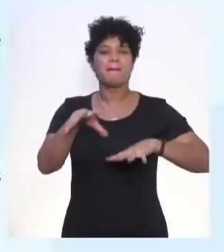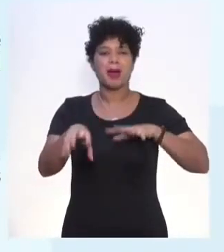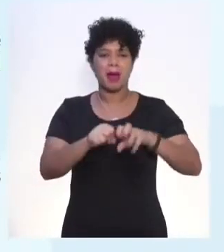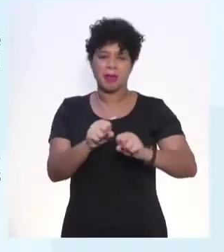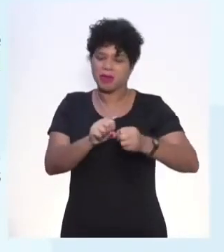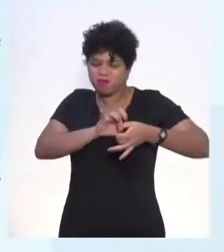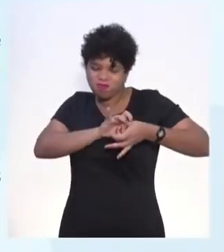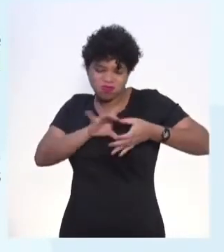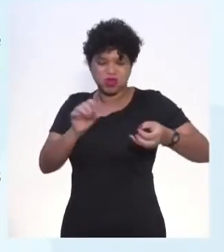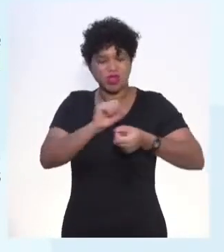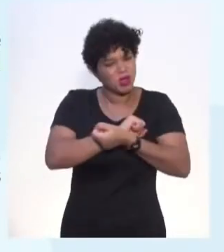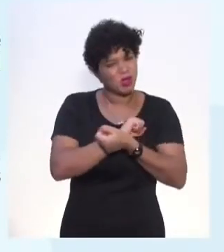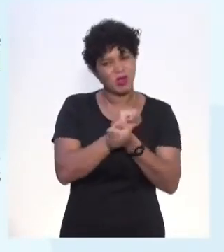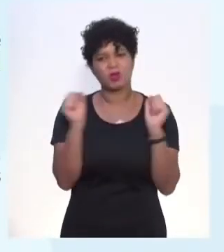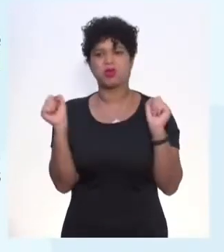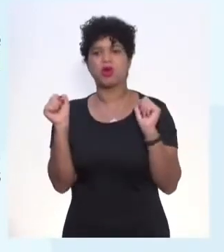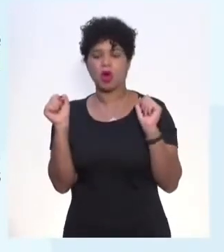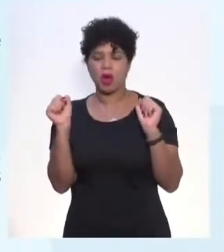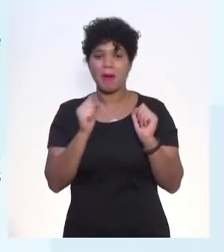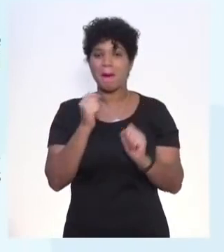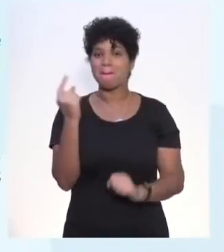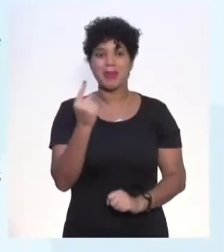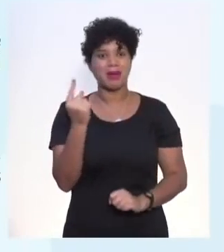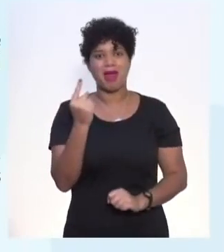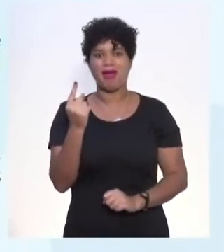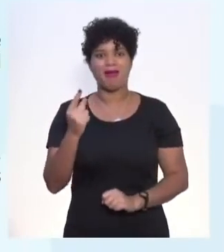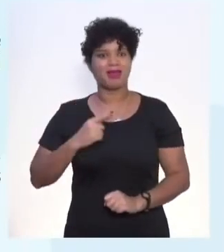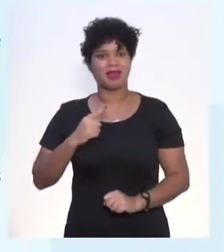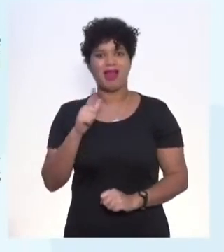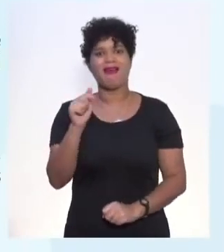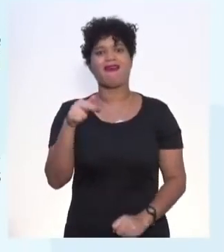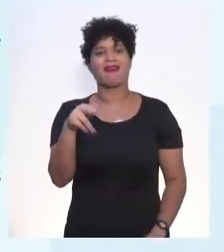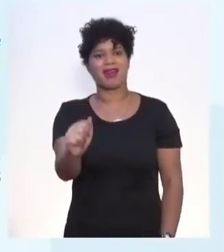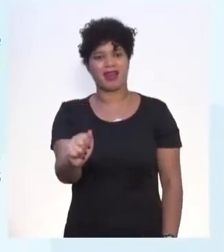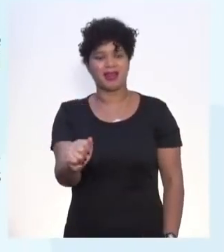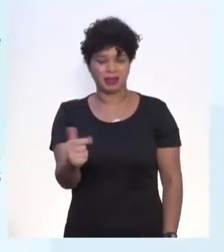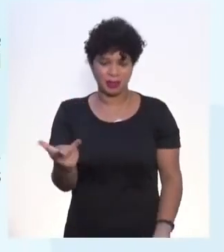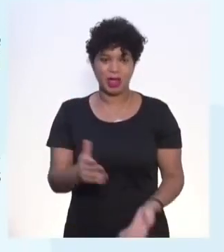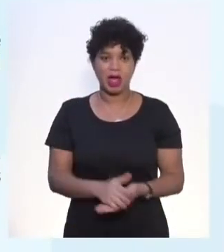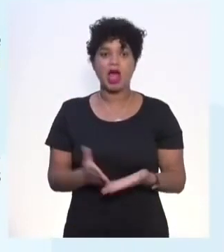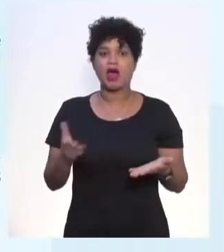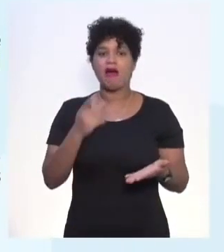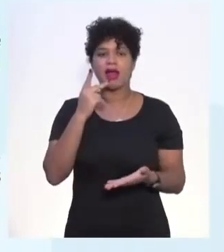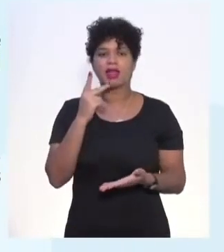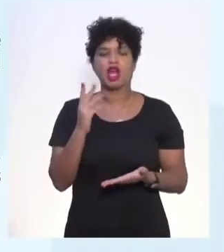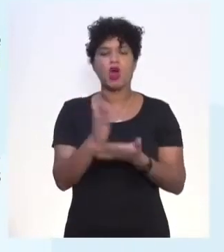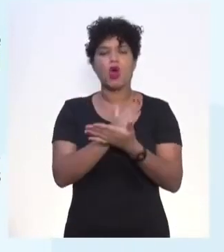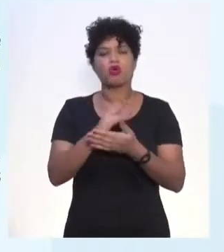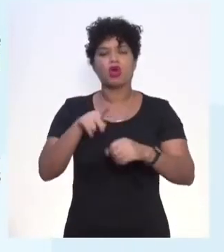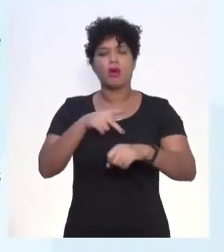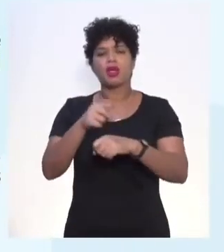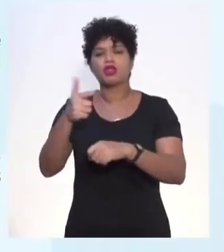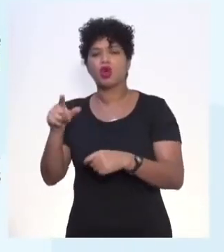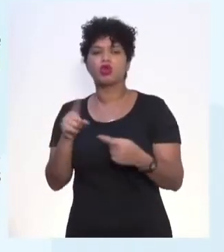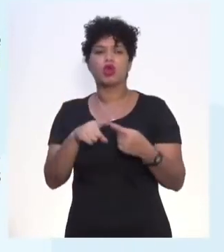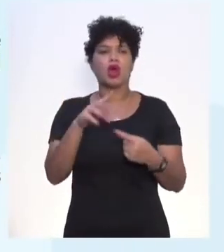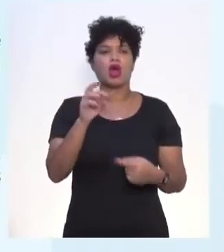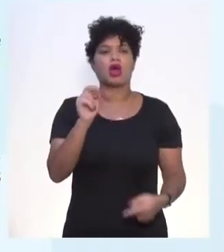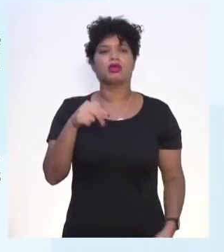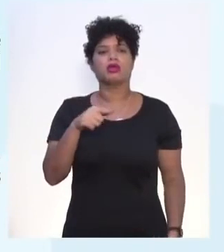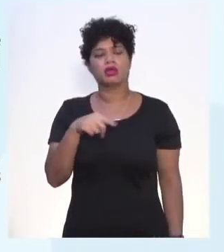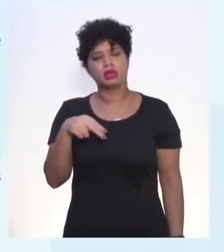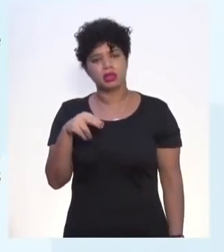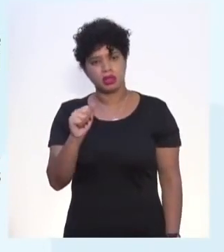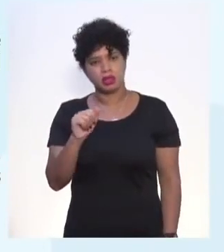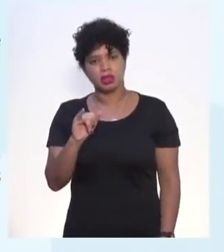África, Gana foi um dos primeiros países a se libertar. Certo? Vamos falar agora da Tanzânia, Ruanda, Burundi